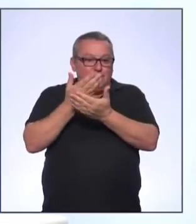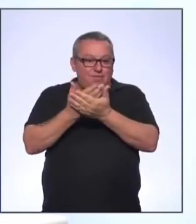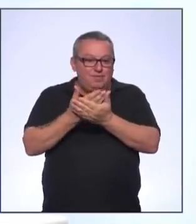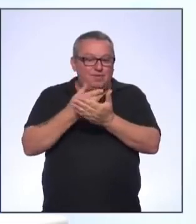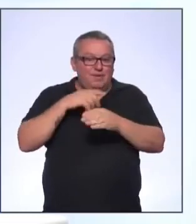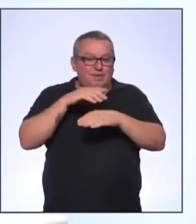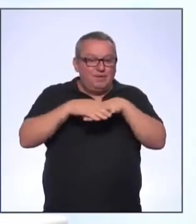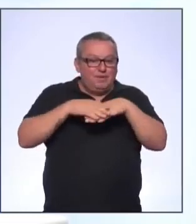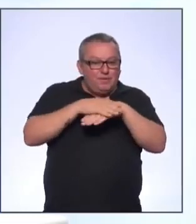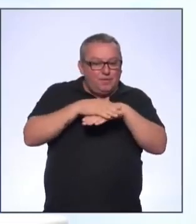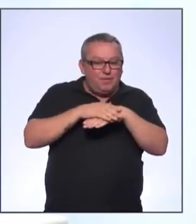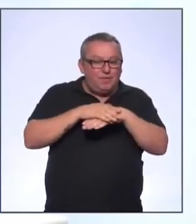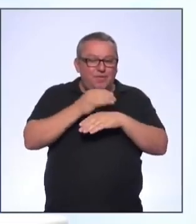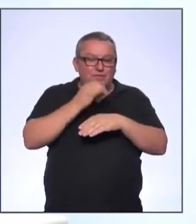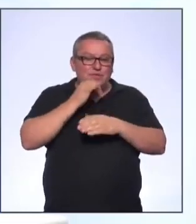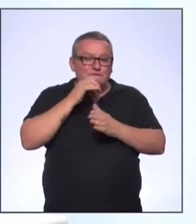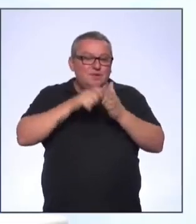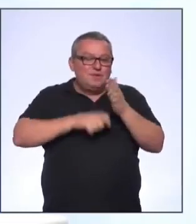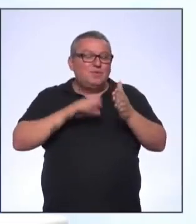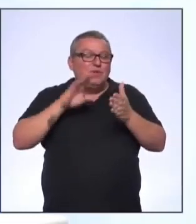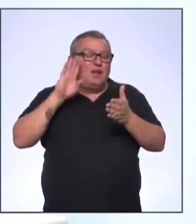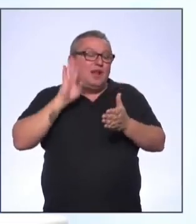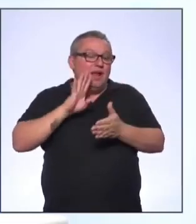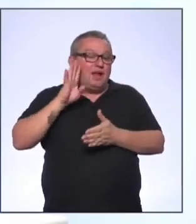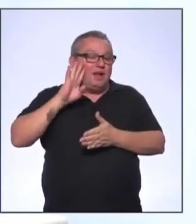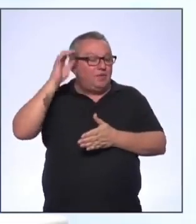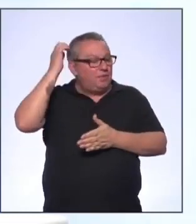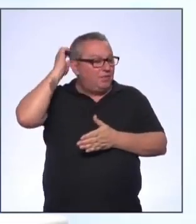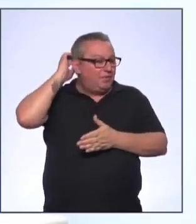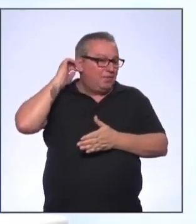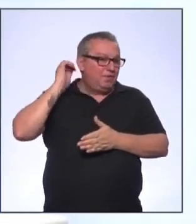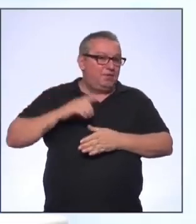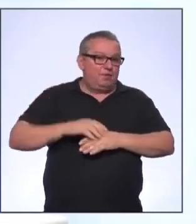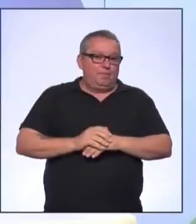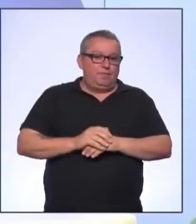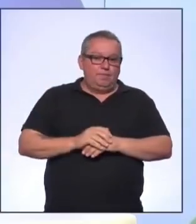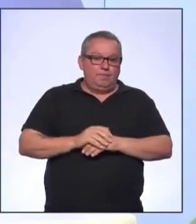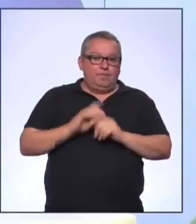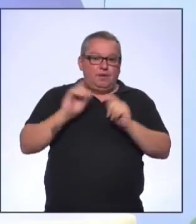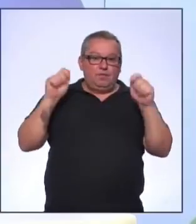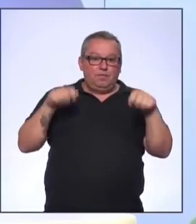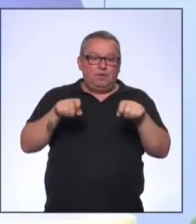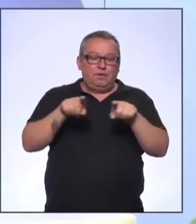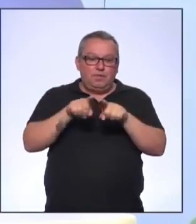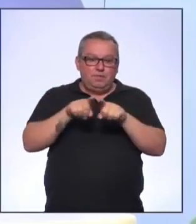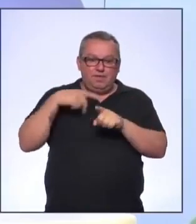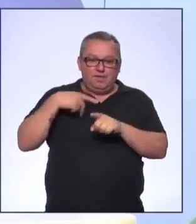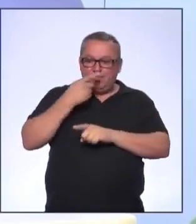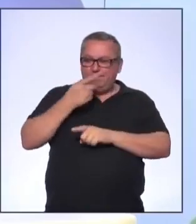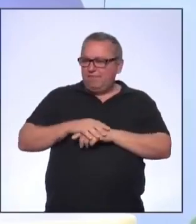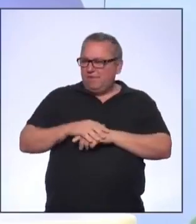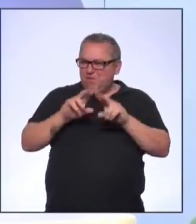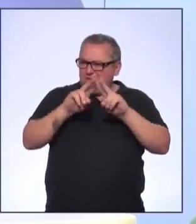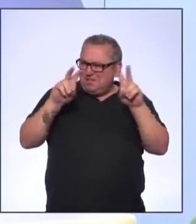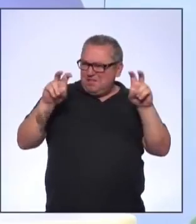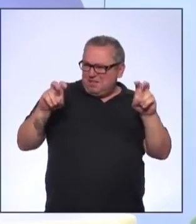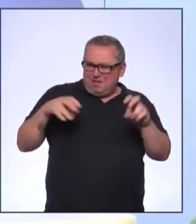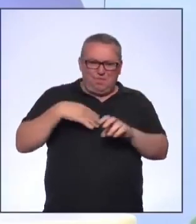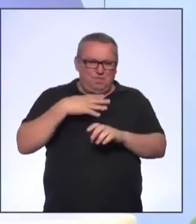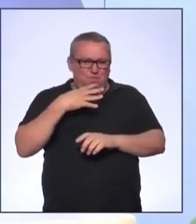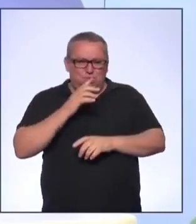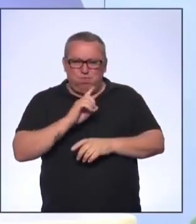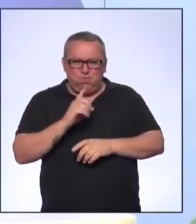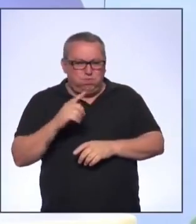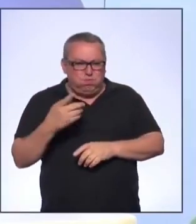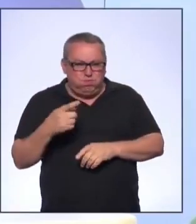estava conversando comigo, dando alguns exemplos bem legais, como o que, por exemplo? Que eles podem dizer, mas que tema é esse? Eu não conheço.